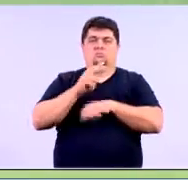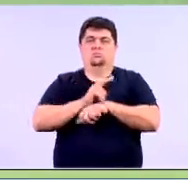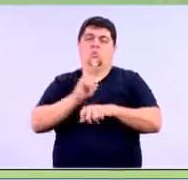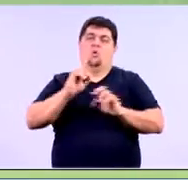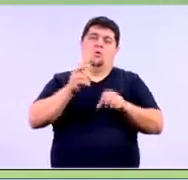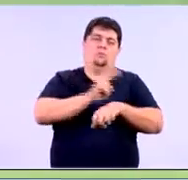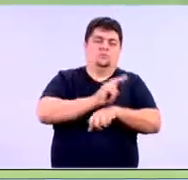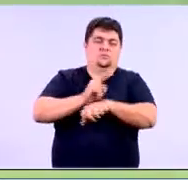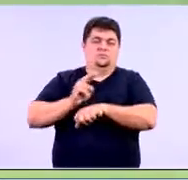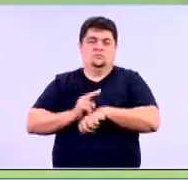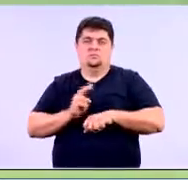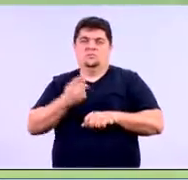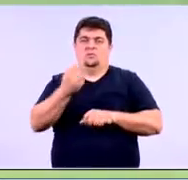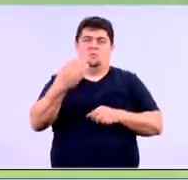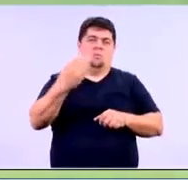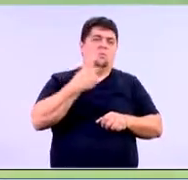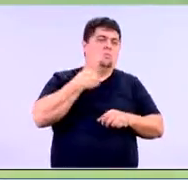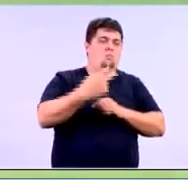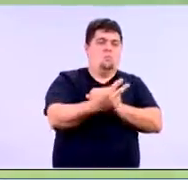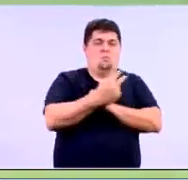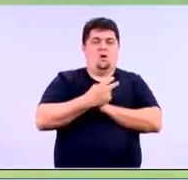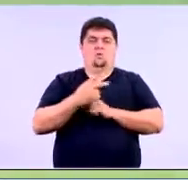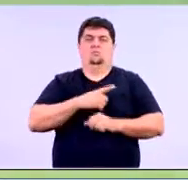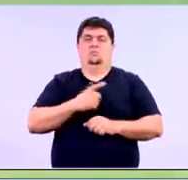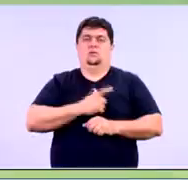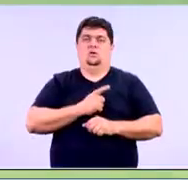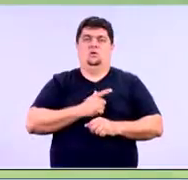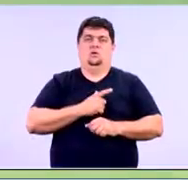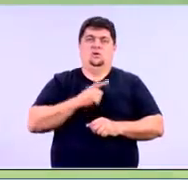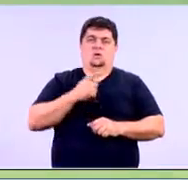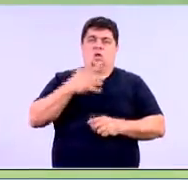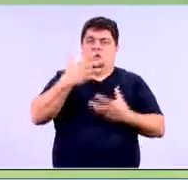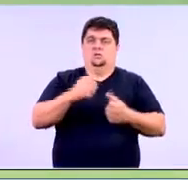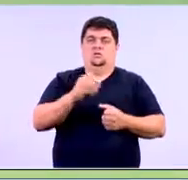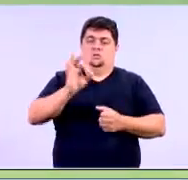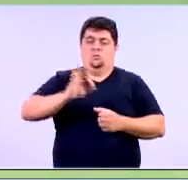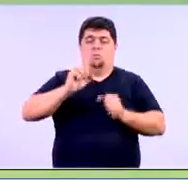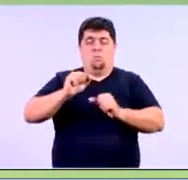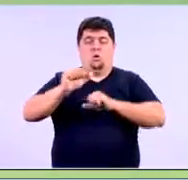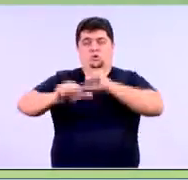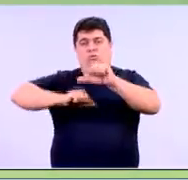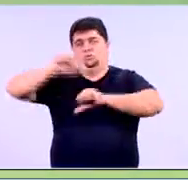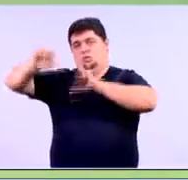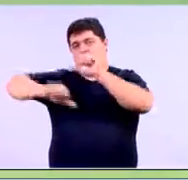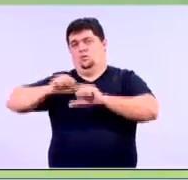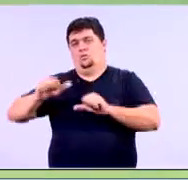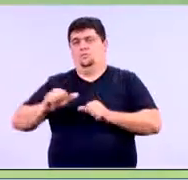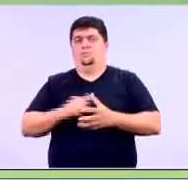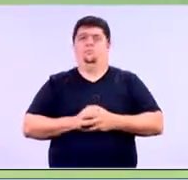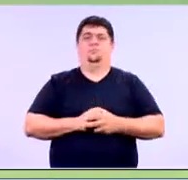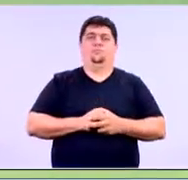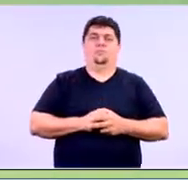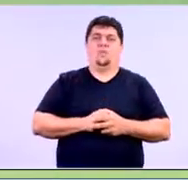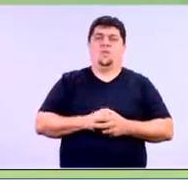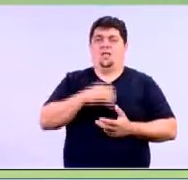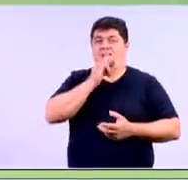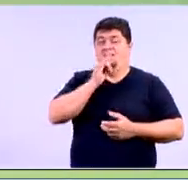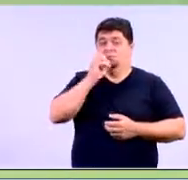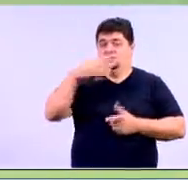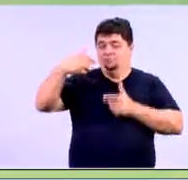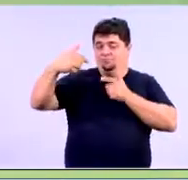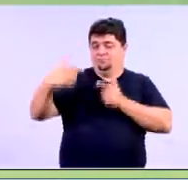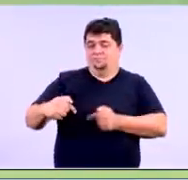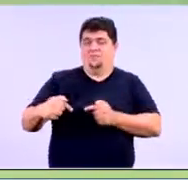que são aquelas que não entram na regra, elas são exceções. Imposto extraordinário de guerra